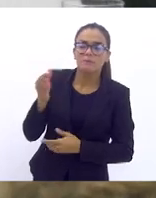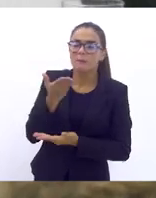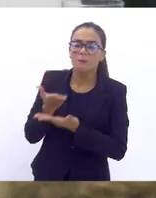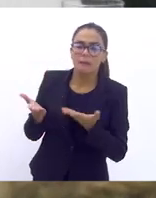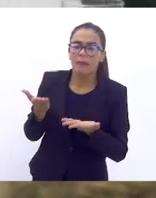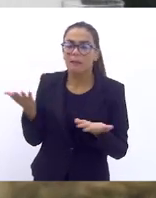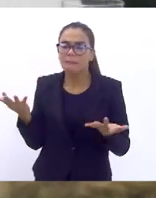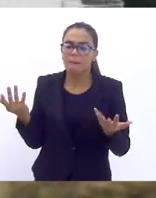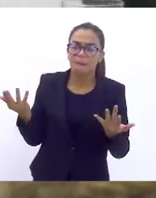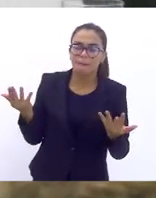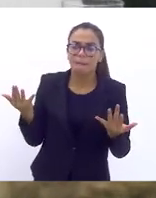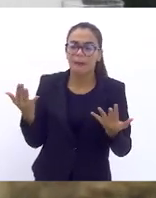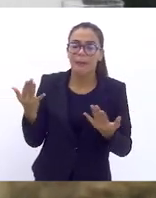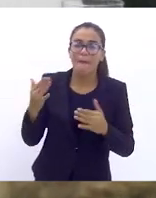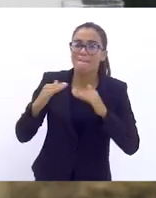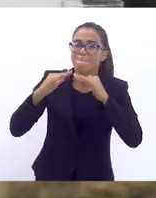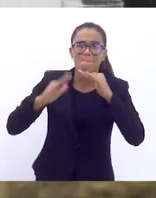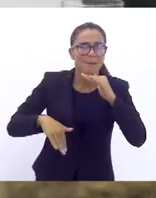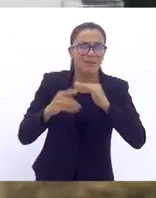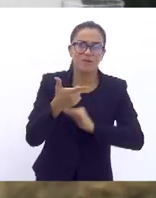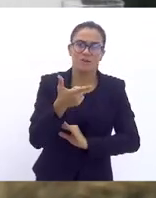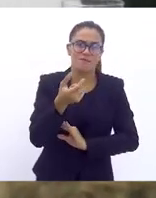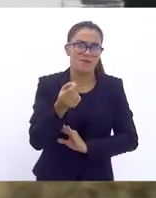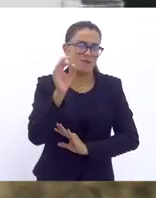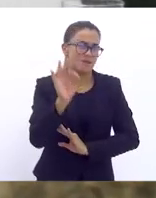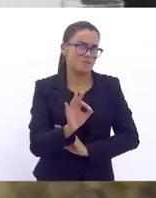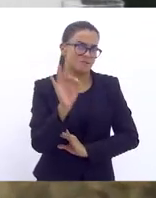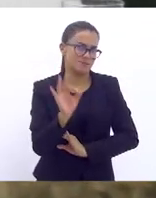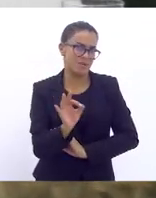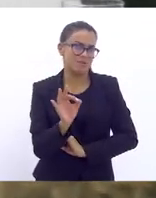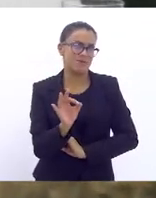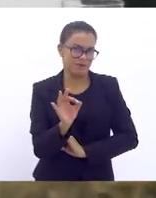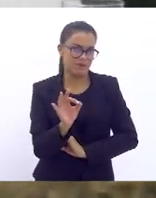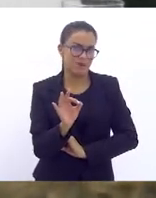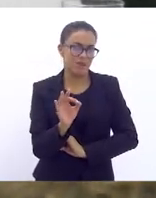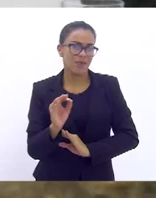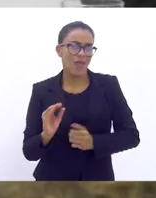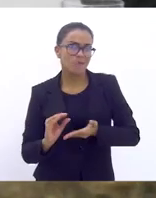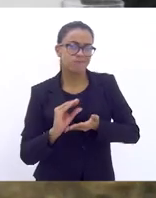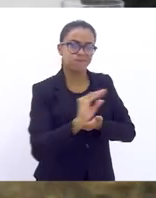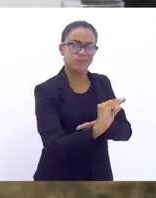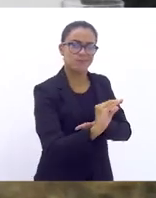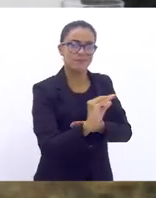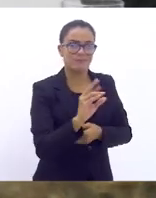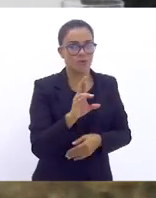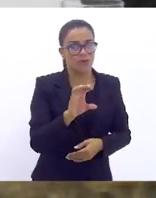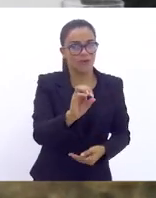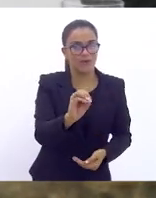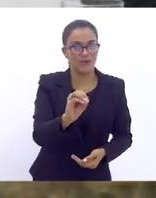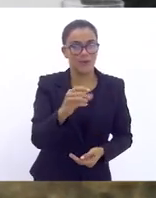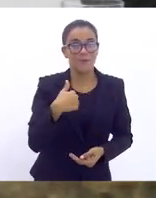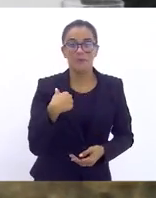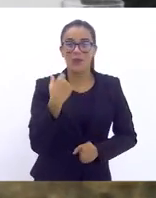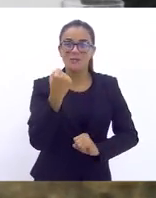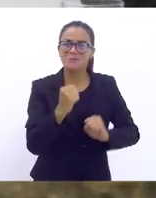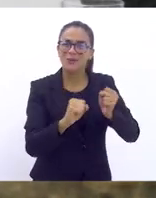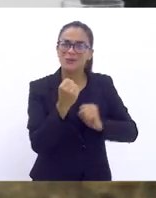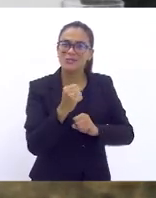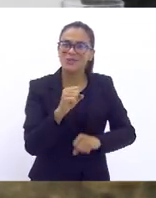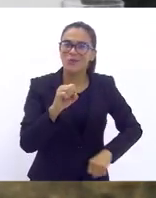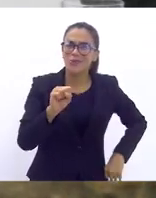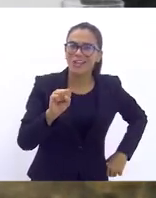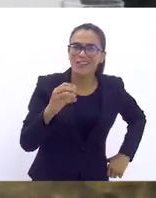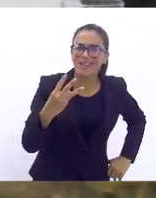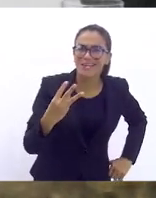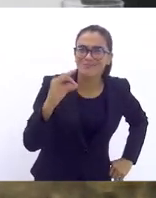a gente chega menos de 20% que é colocado aqui no Rio de Janeiro e a gente produz 83%, então